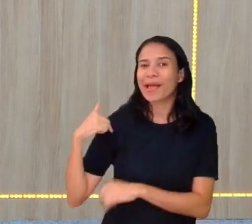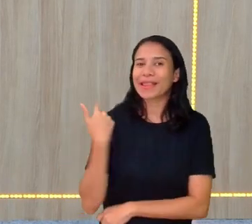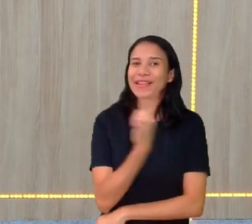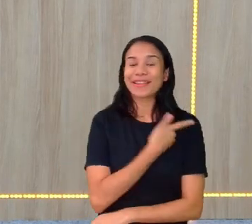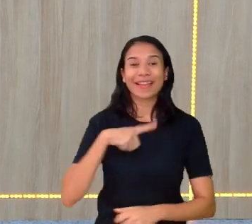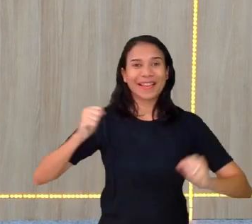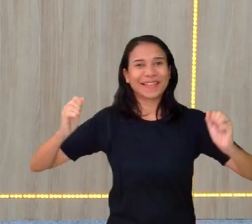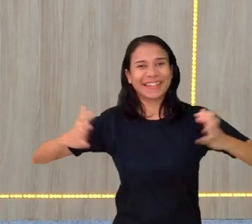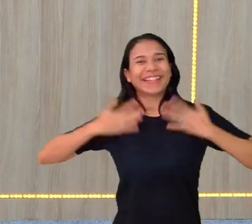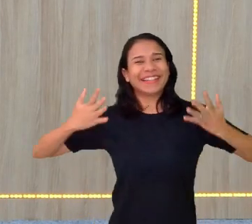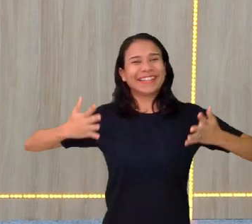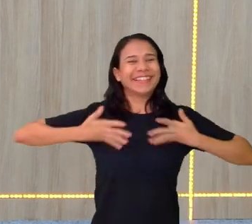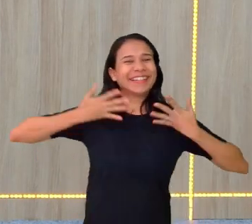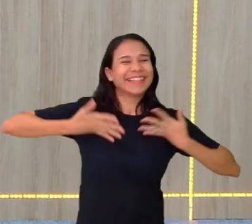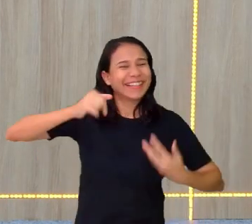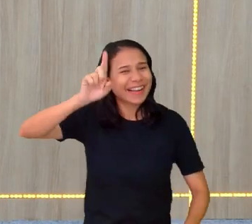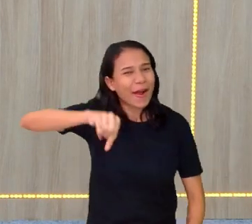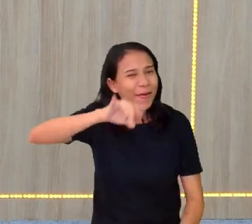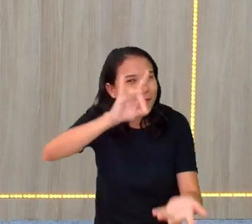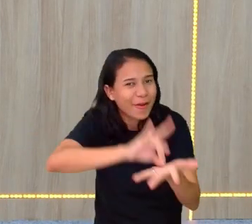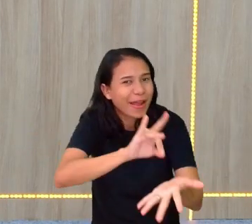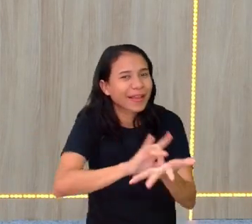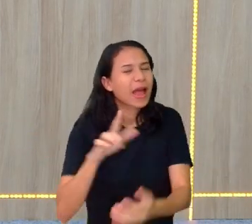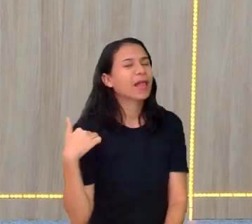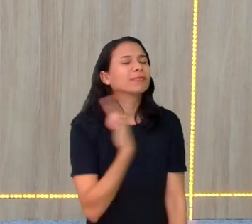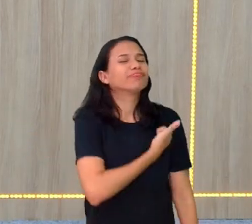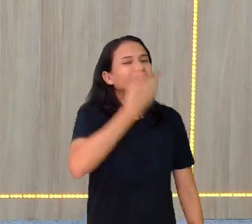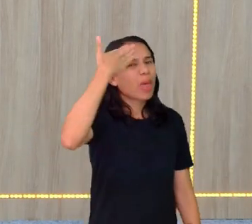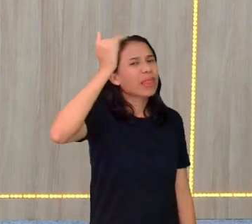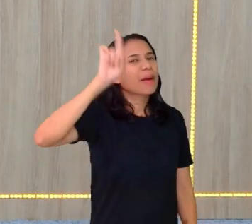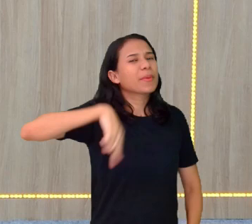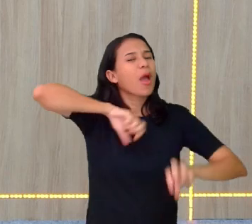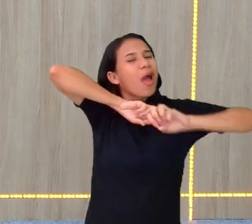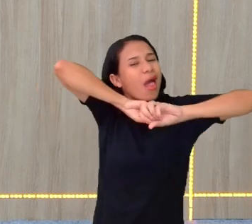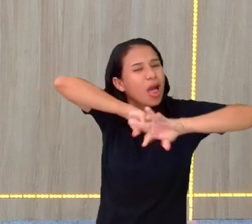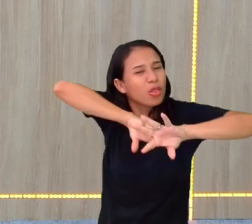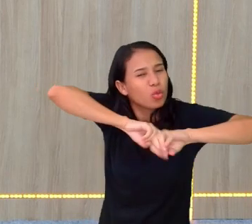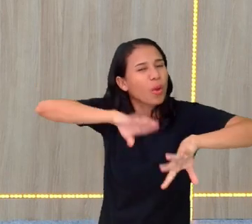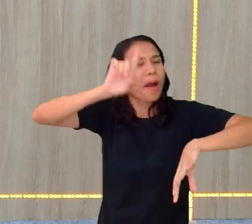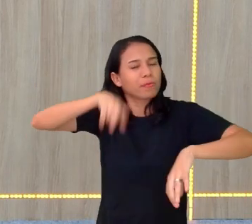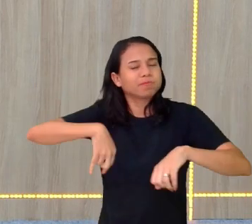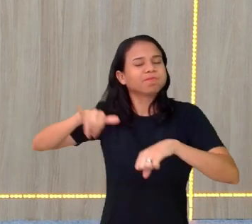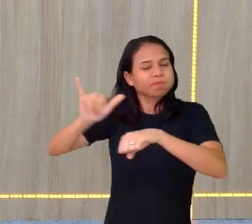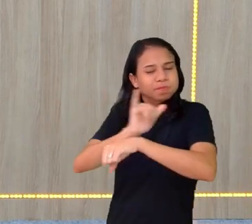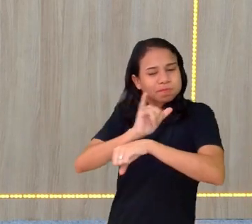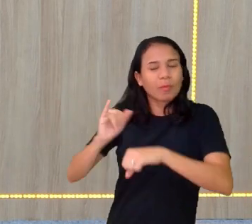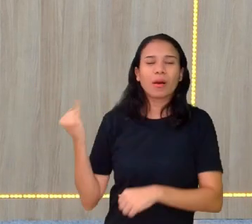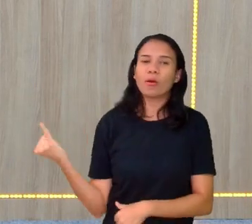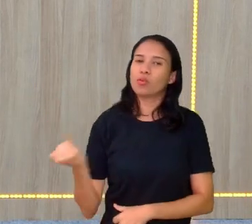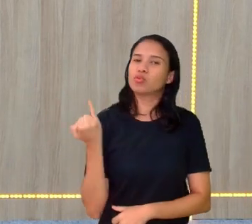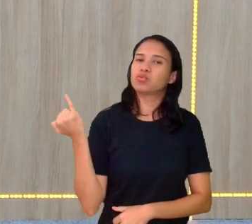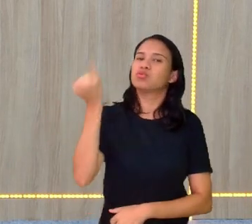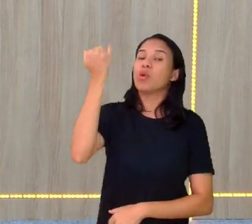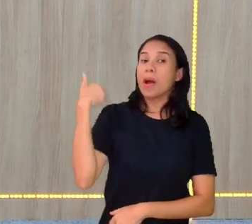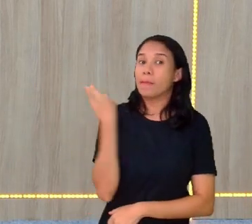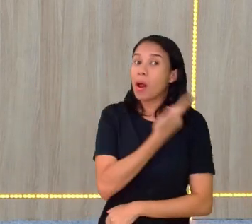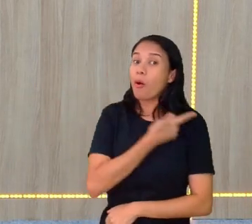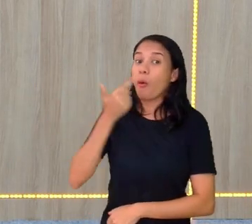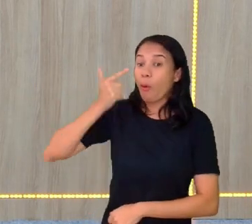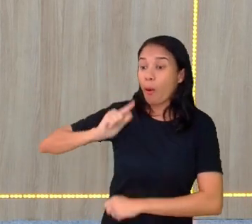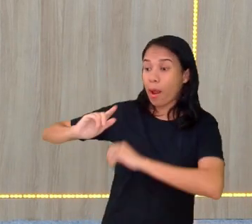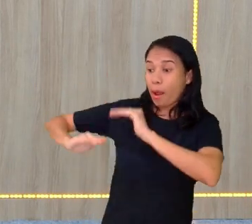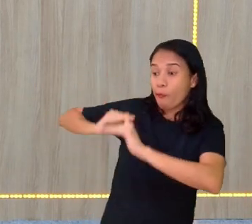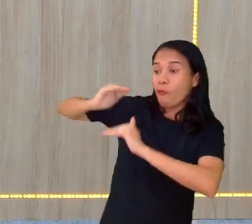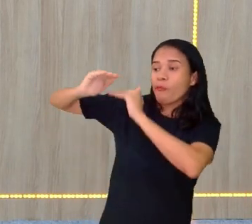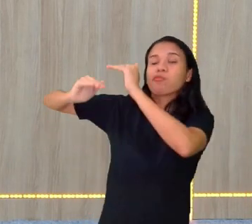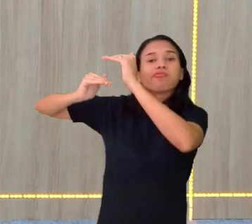cheio de entusiasmo, né? A gente aqui sabe que a educação é uma ferramenta aí, né, para a gente evoluir.